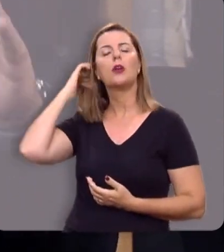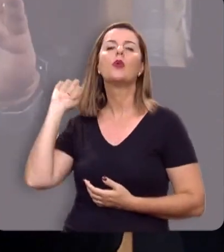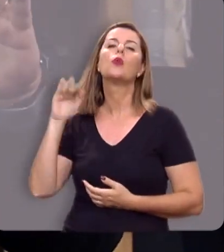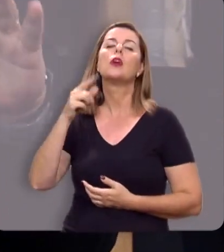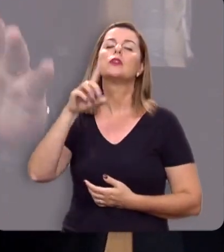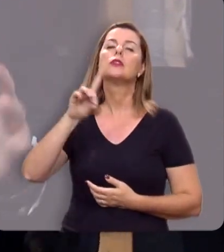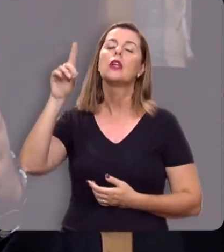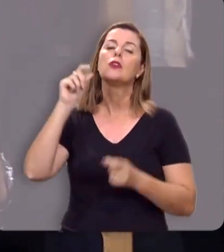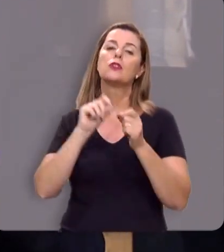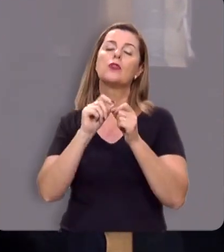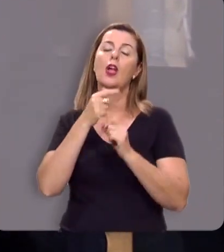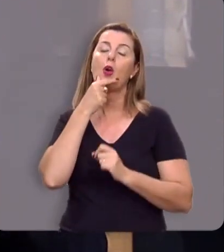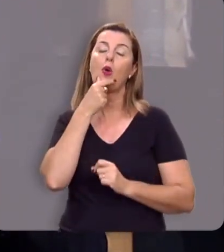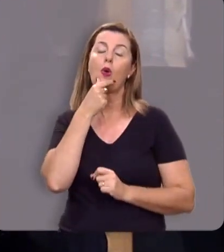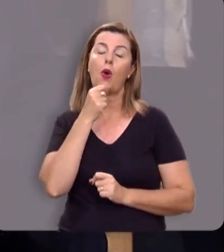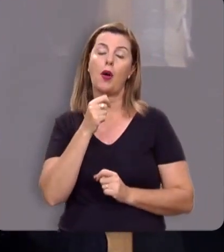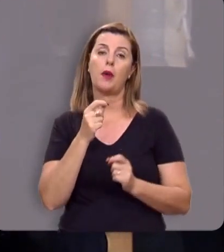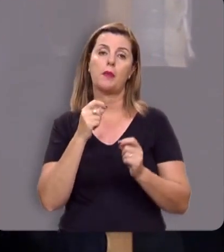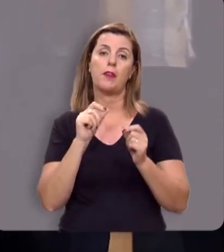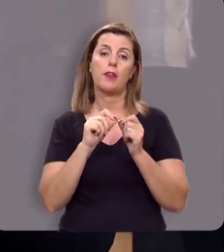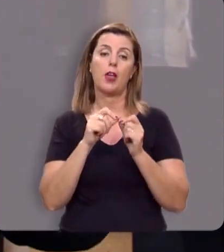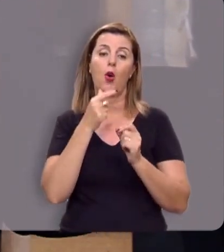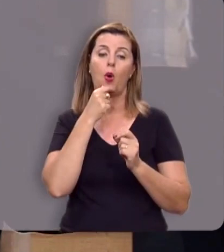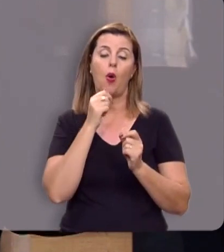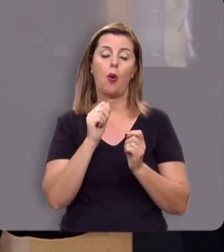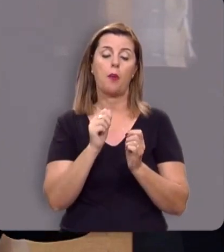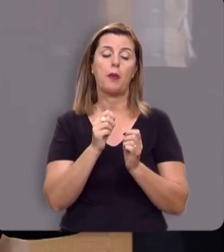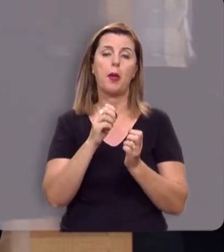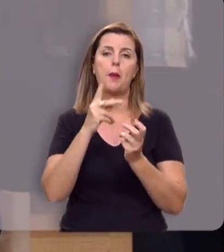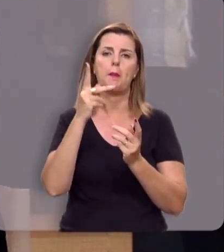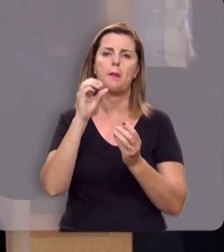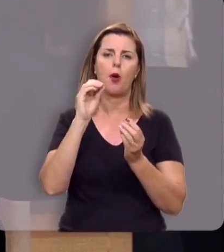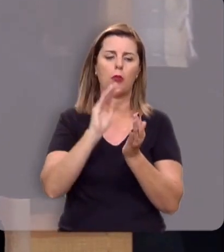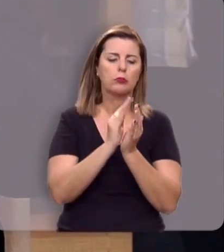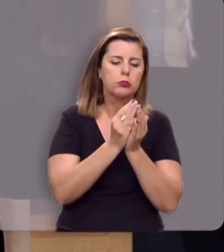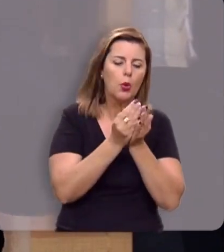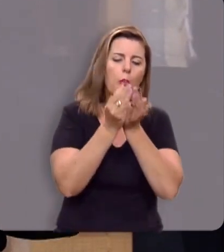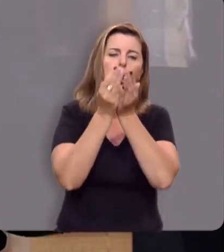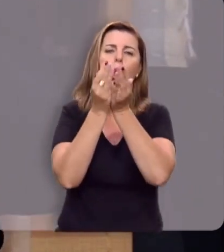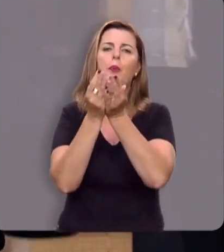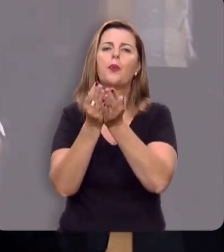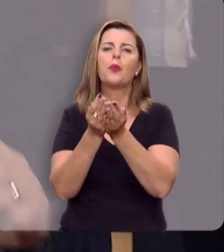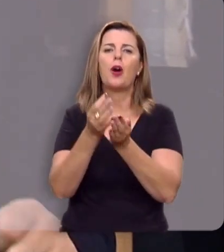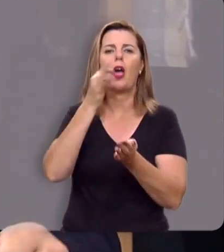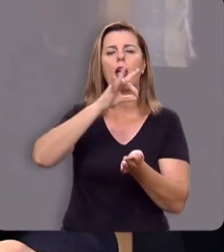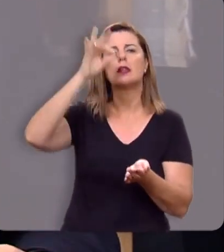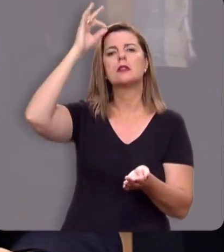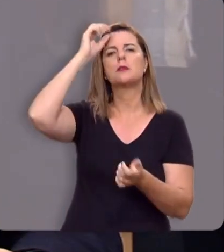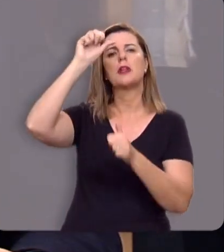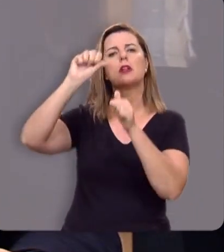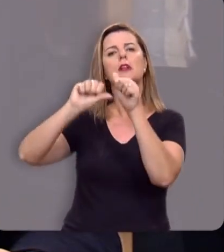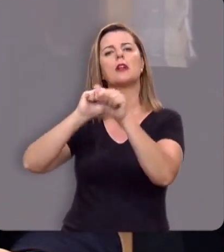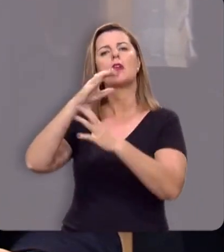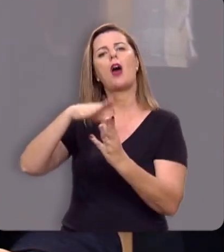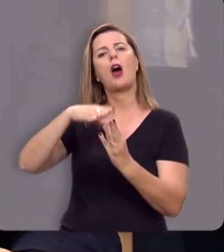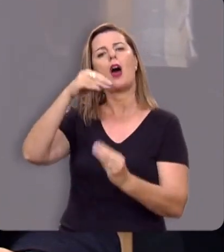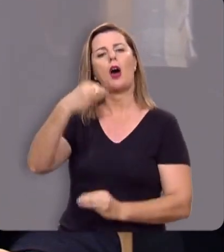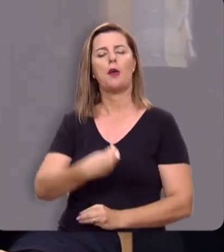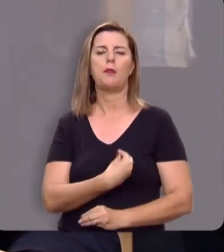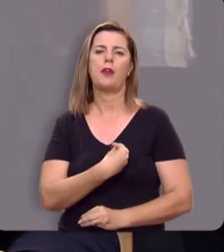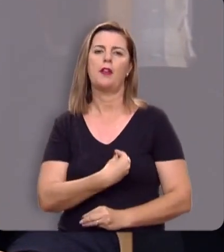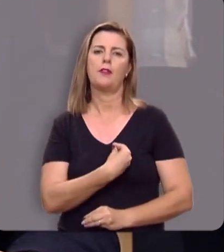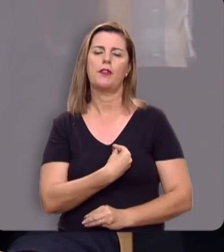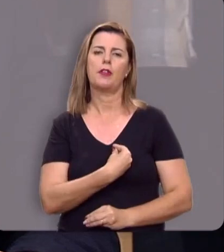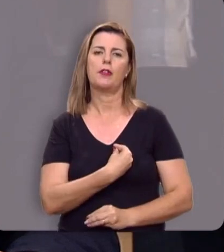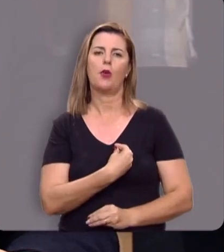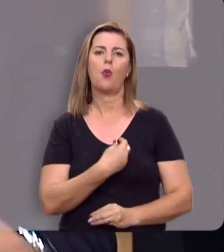criou o homem, ele formou o homem do pó da terra e soprou nele o espírito, e o homem se tornou alma vivente. Então, o